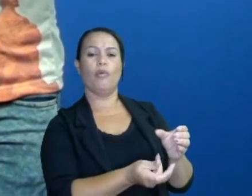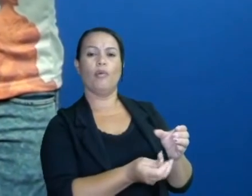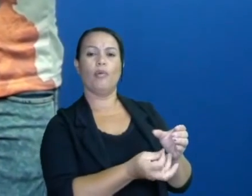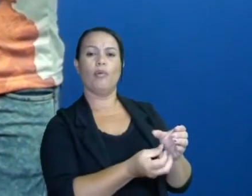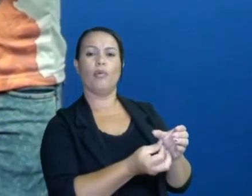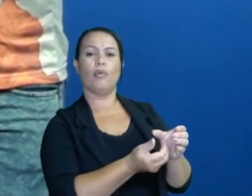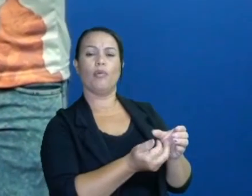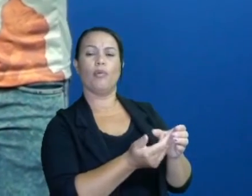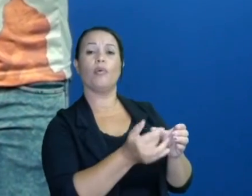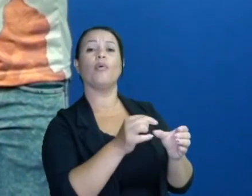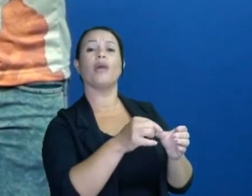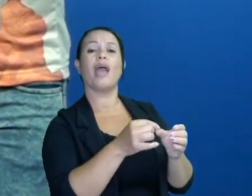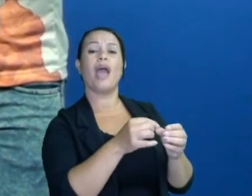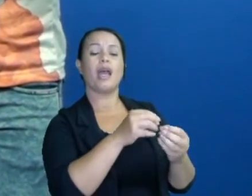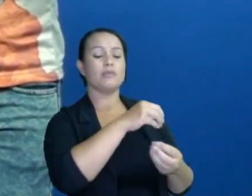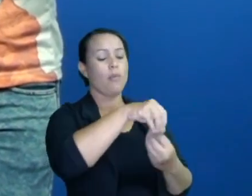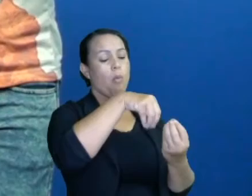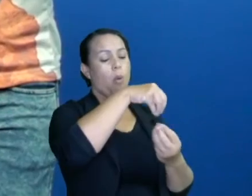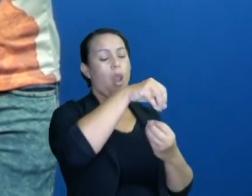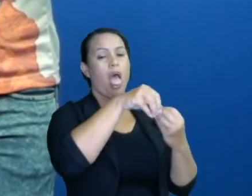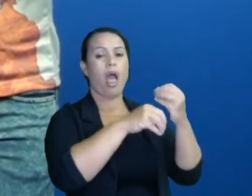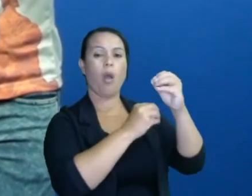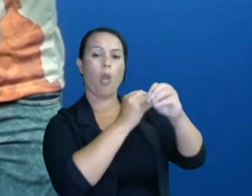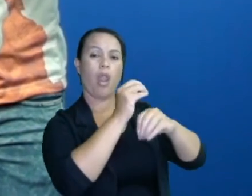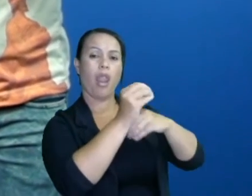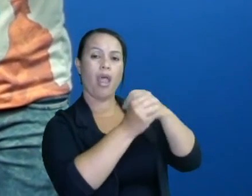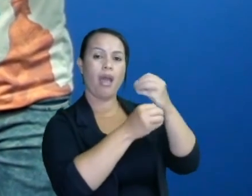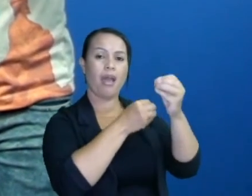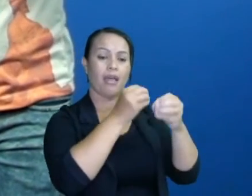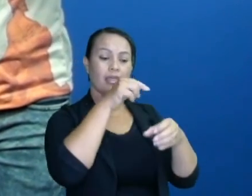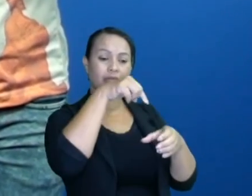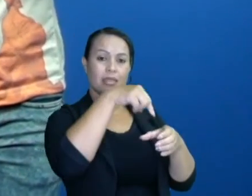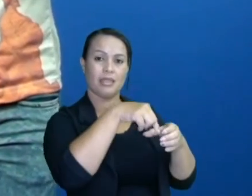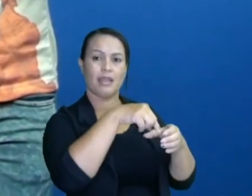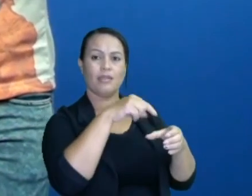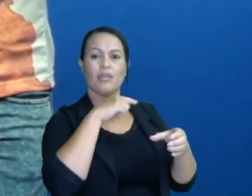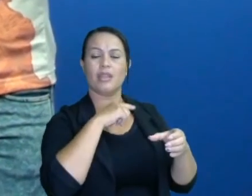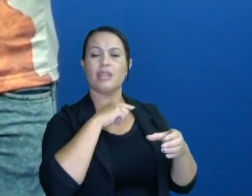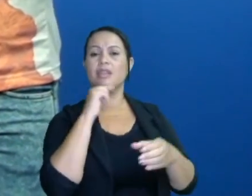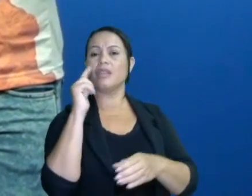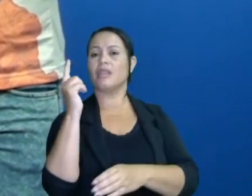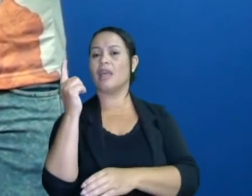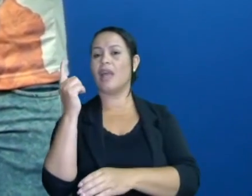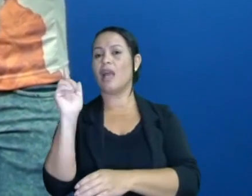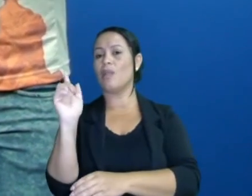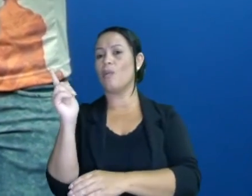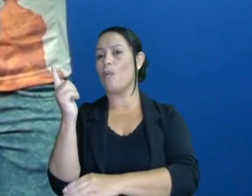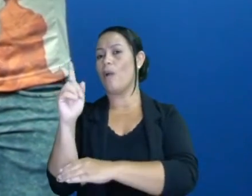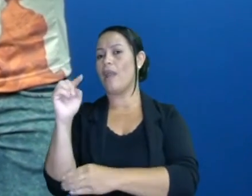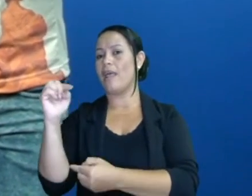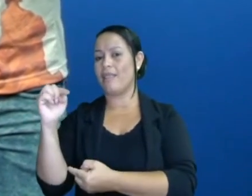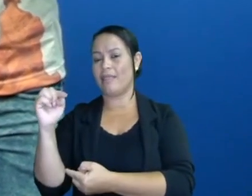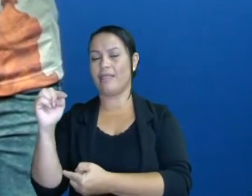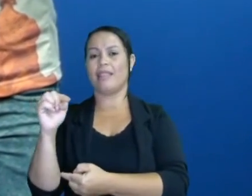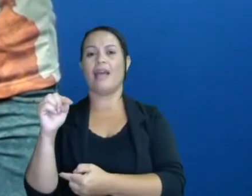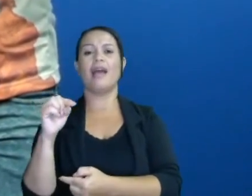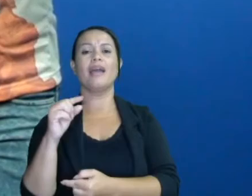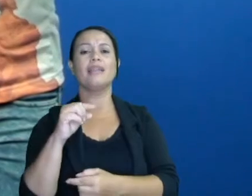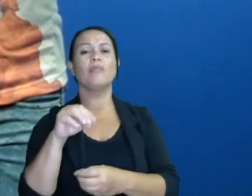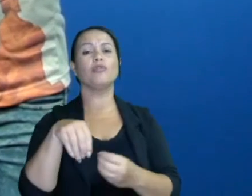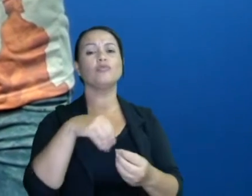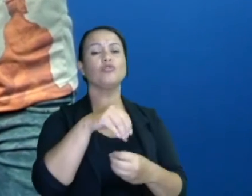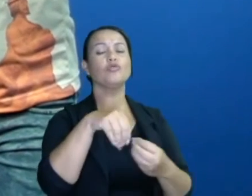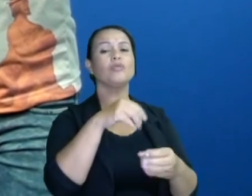diminuindo. Então, as moléculas do refrigerante, do gás carbônico que estavam na forma líquida, dissolvidas na